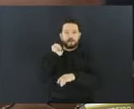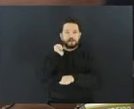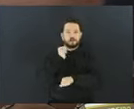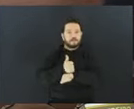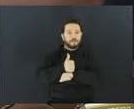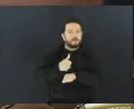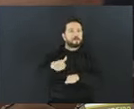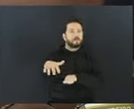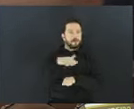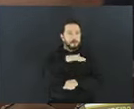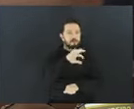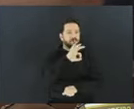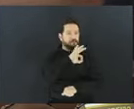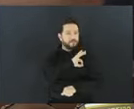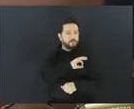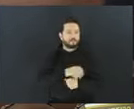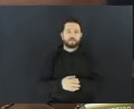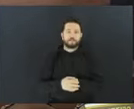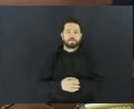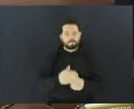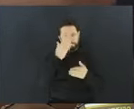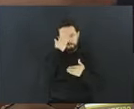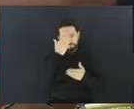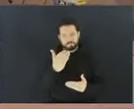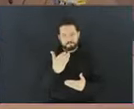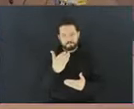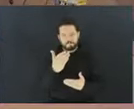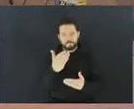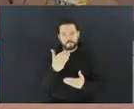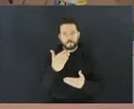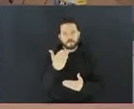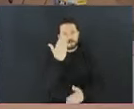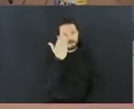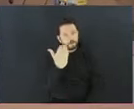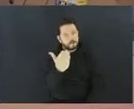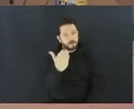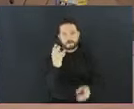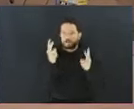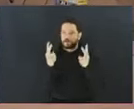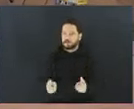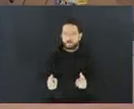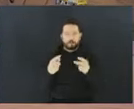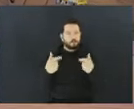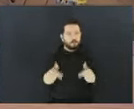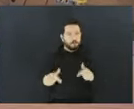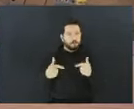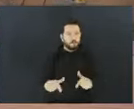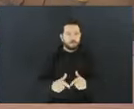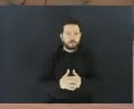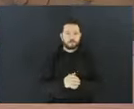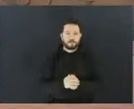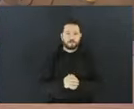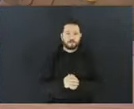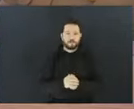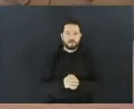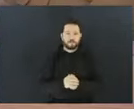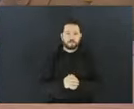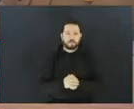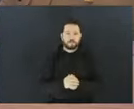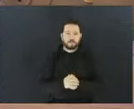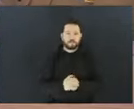agradecemos esse seu reconhecimento ao trabalho dos vereadores e essa resposta ao povo